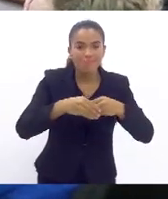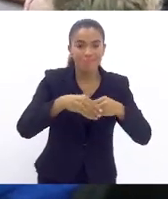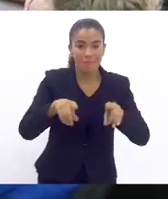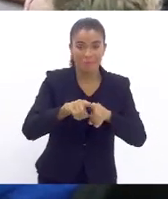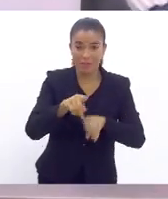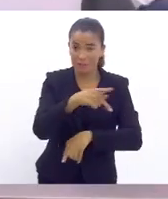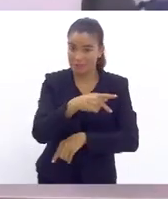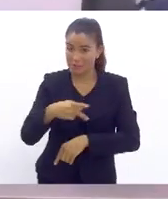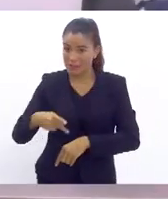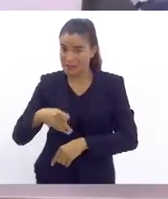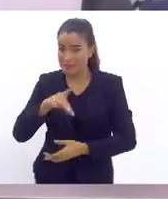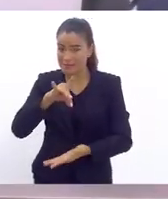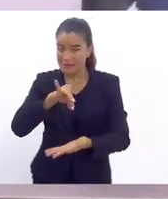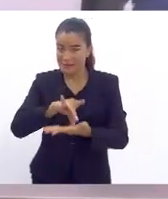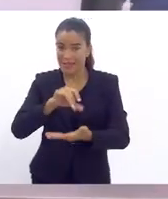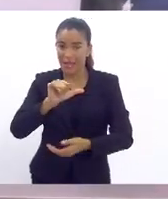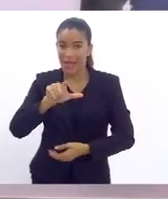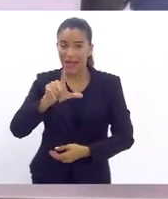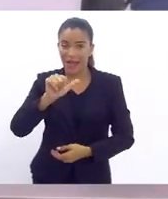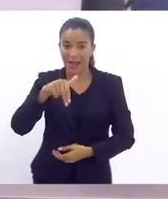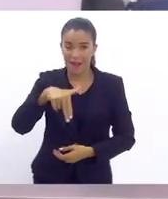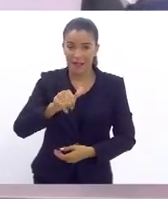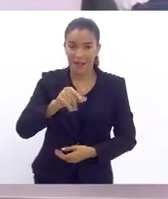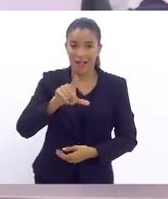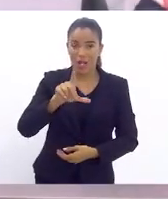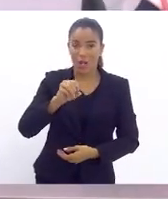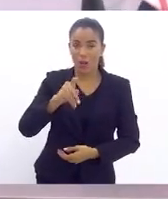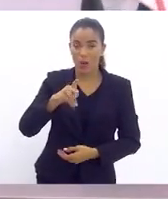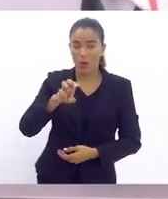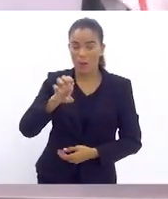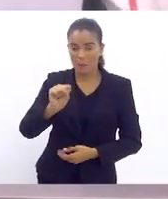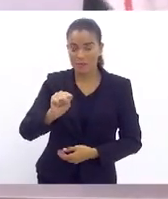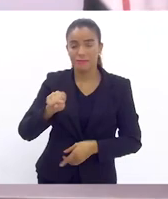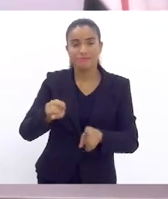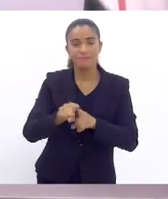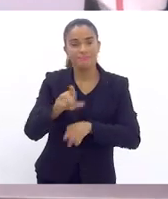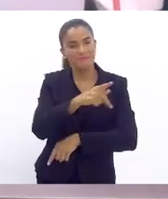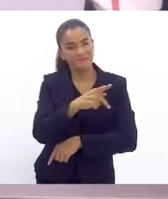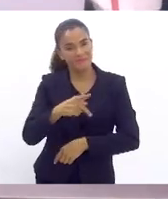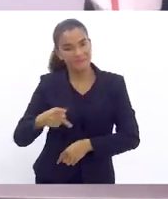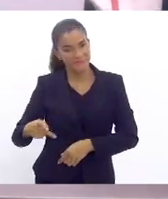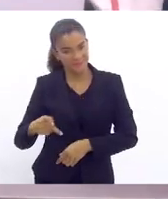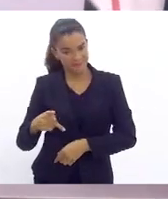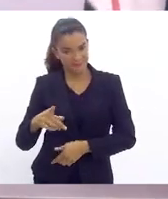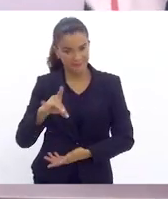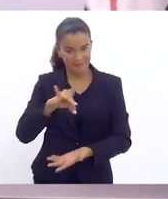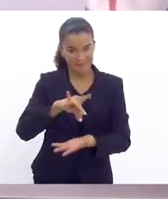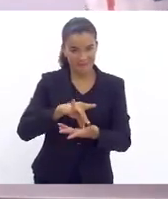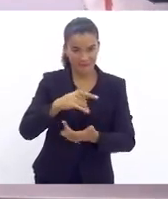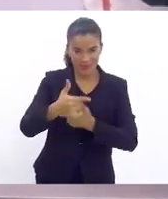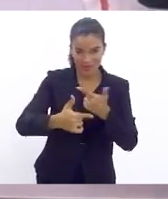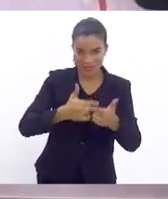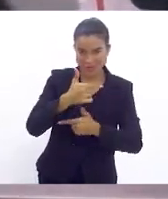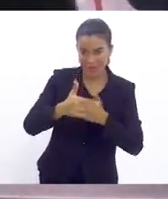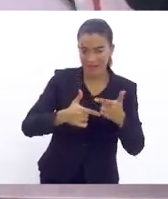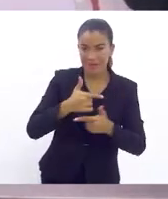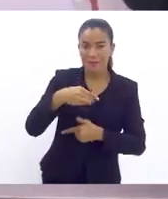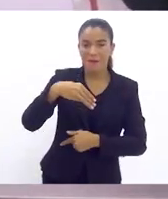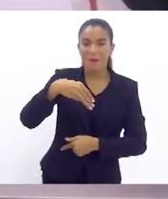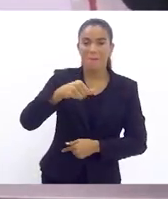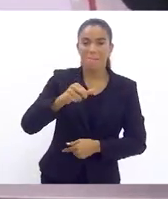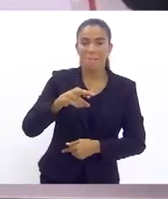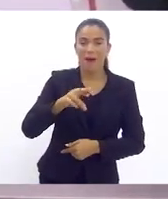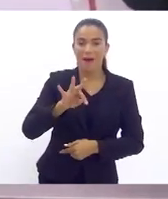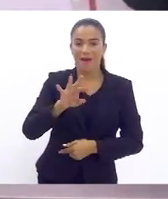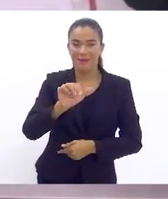presidente de fato Alan Lopes e a presidente efetiva dos trabalhos deputada Marta Rocha